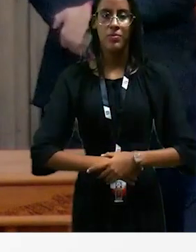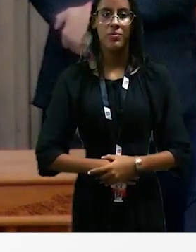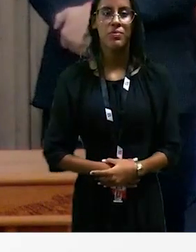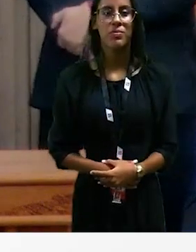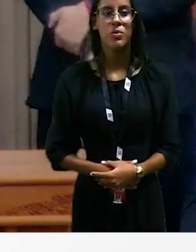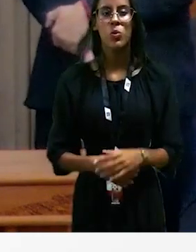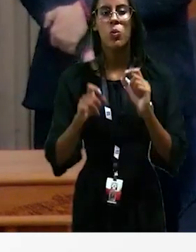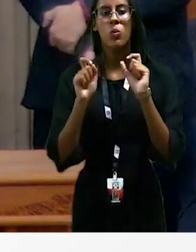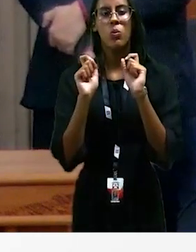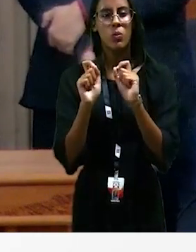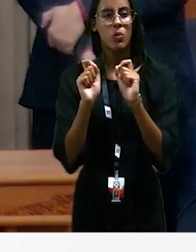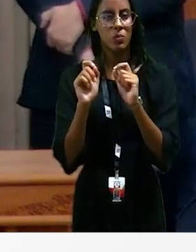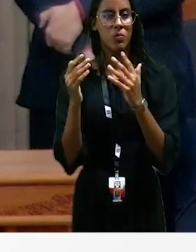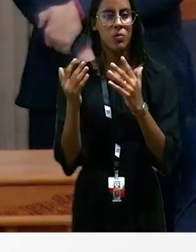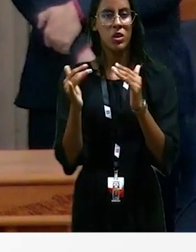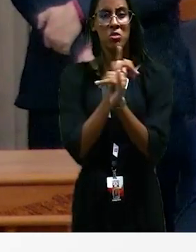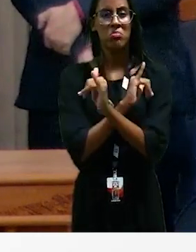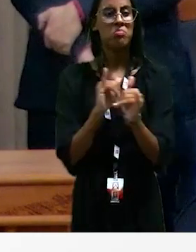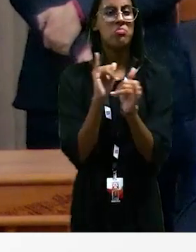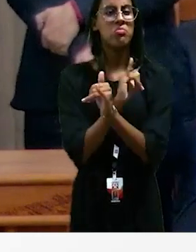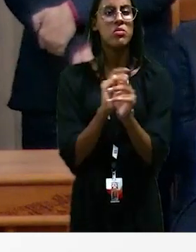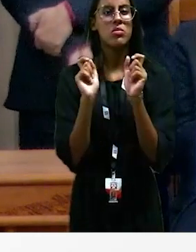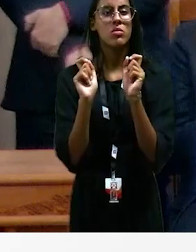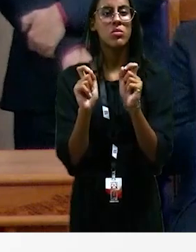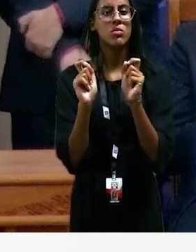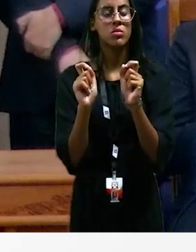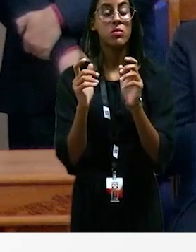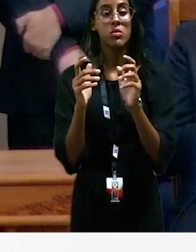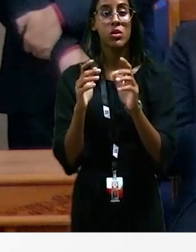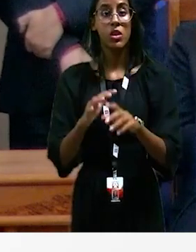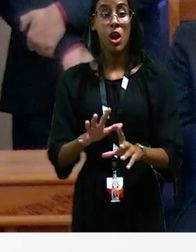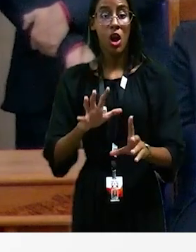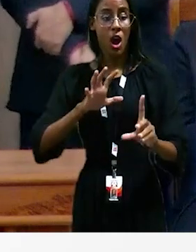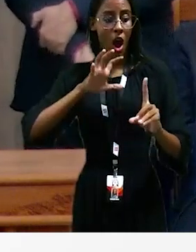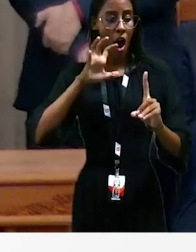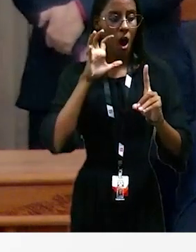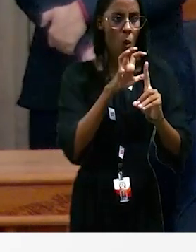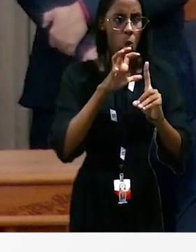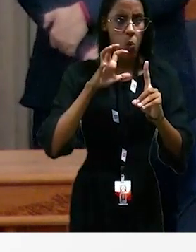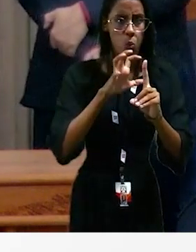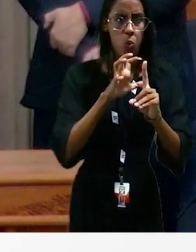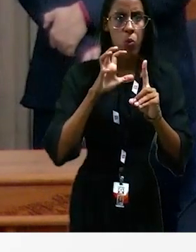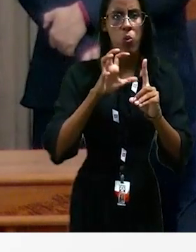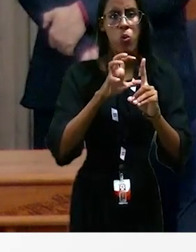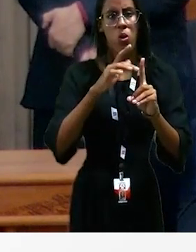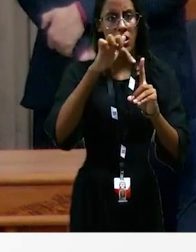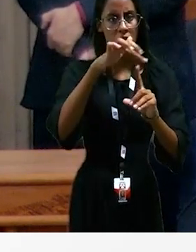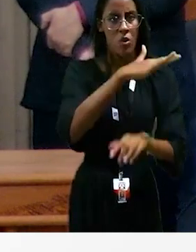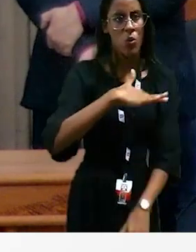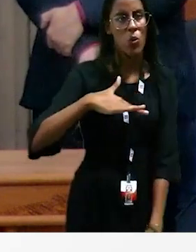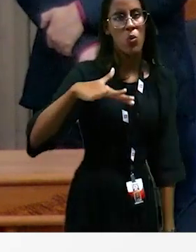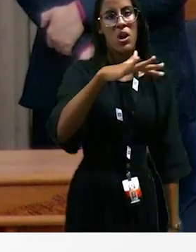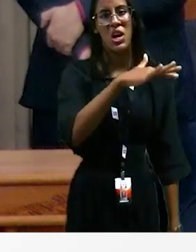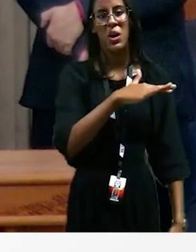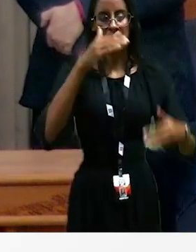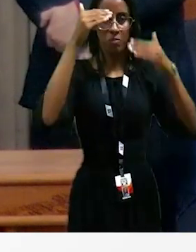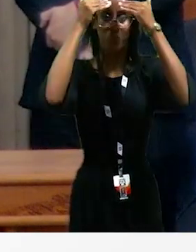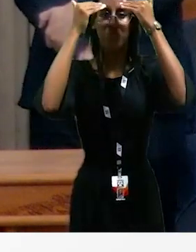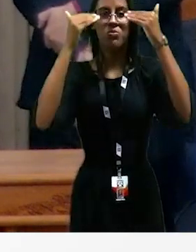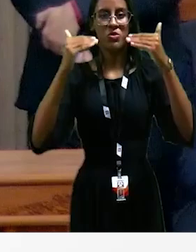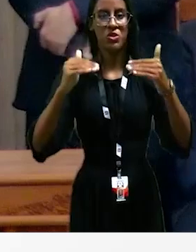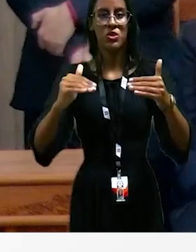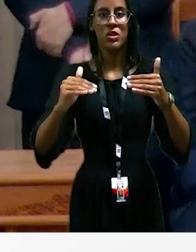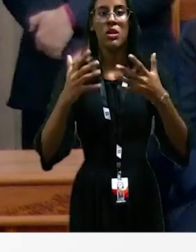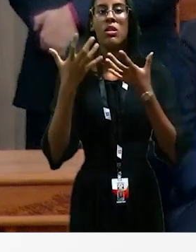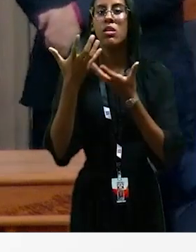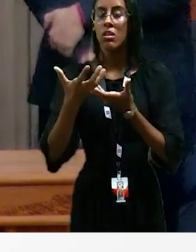que estão atingindo atacando o campo e